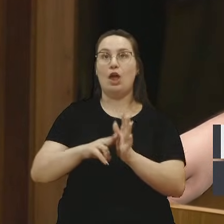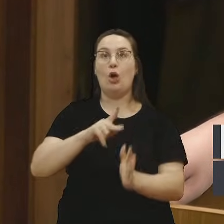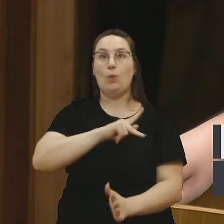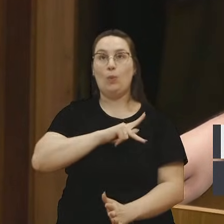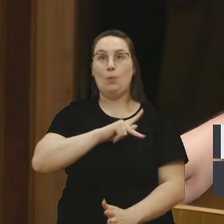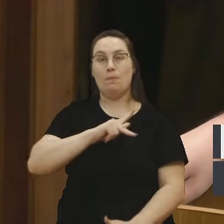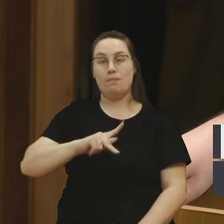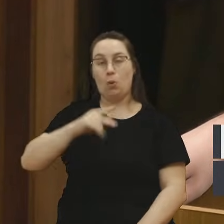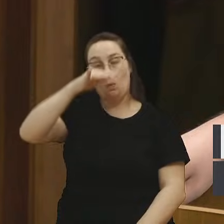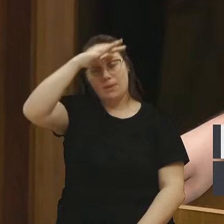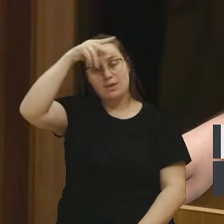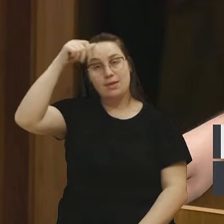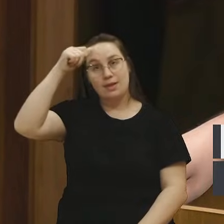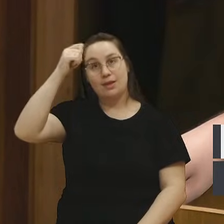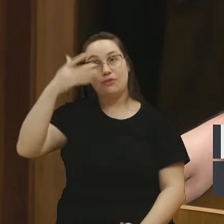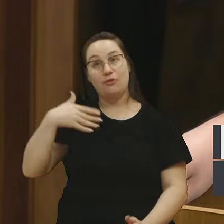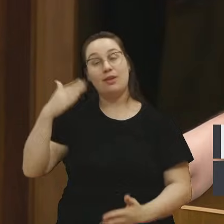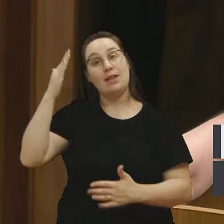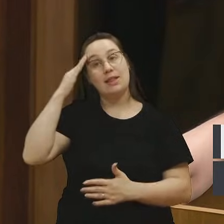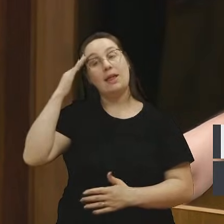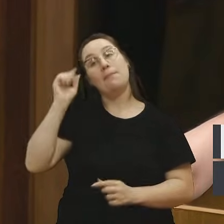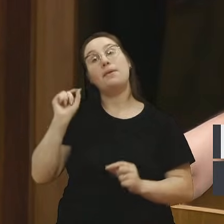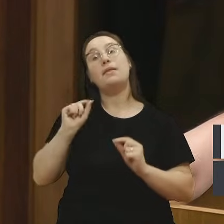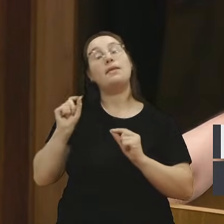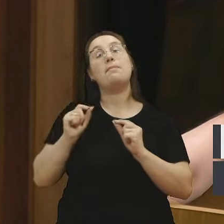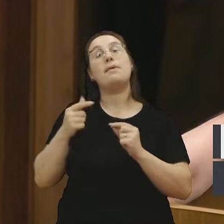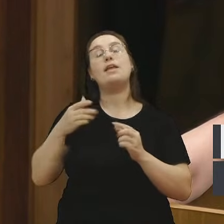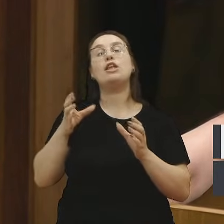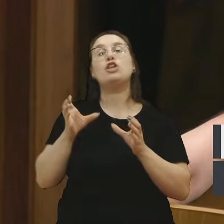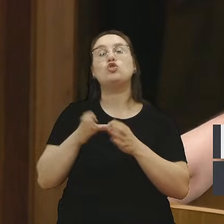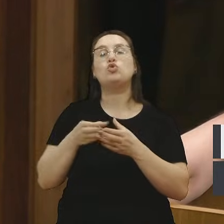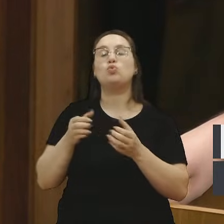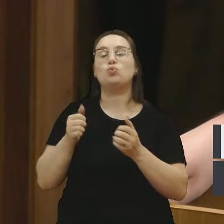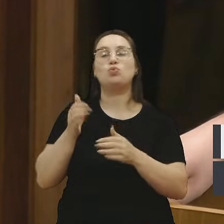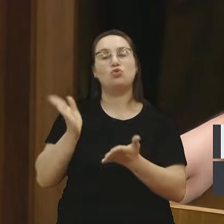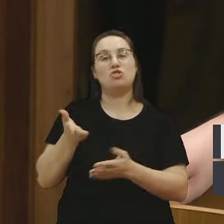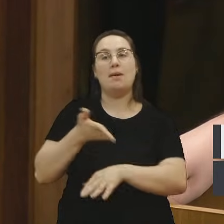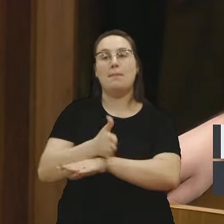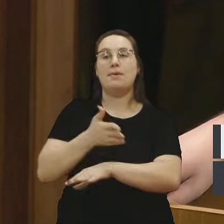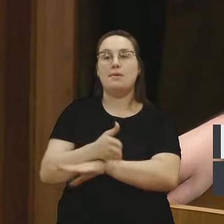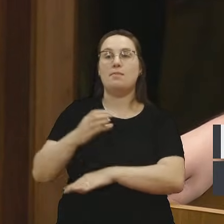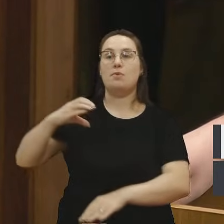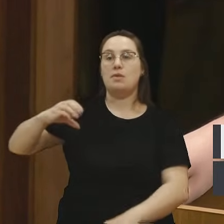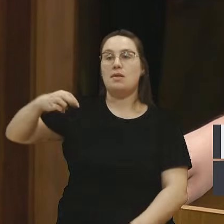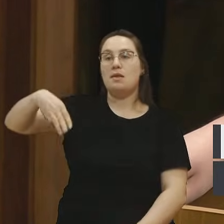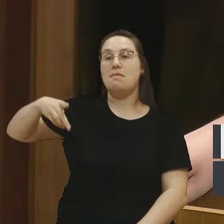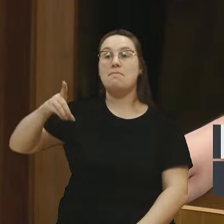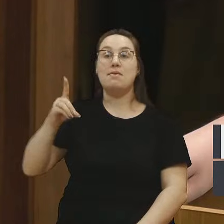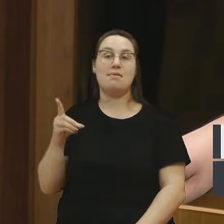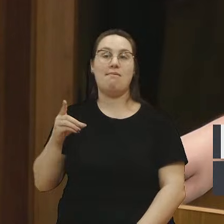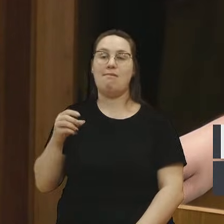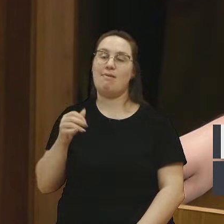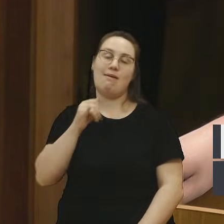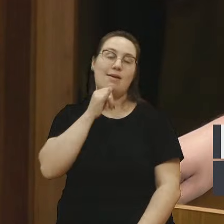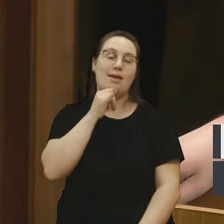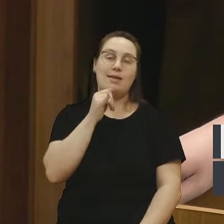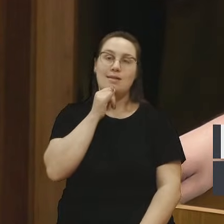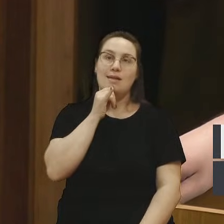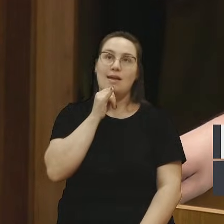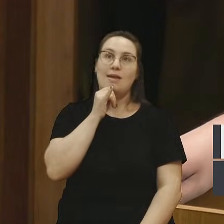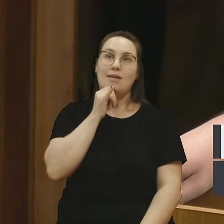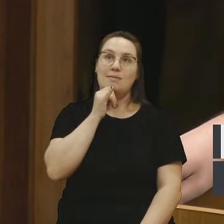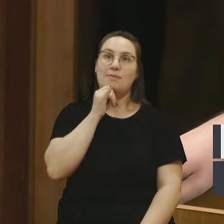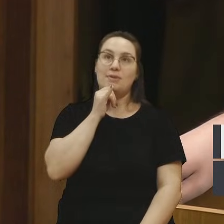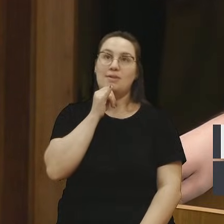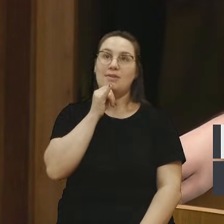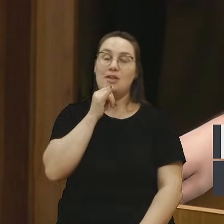para nós e saber que a senhora também já esteve conosco aqui no CMD e que essa história é de exemplo, serve de exemplo, né? Sirvam nossas façanhas de